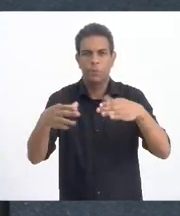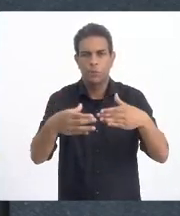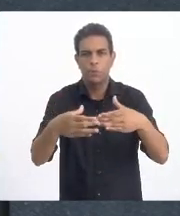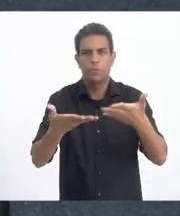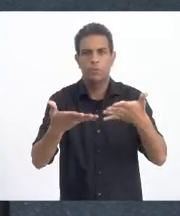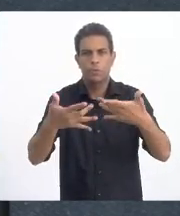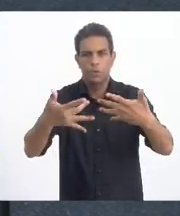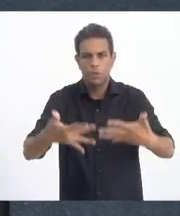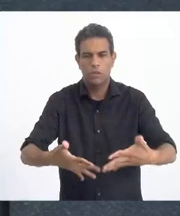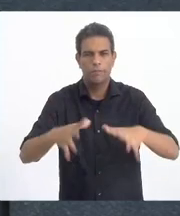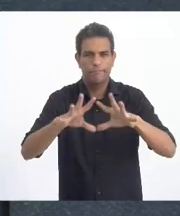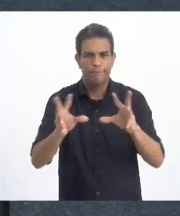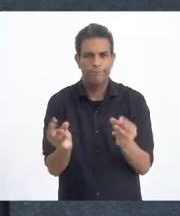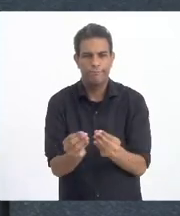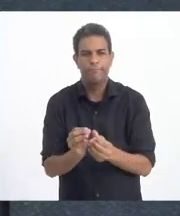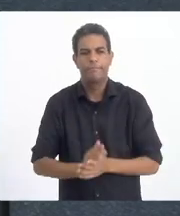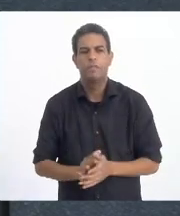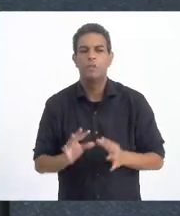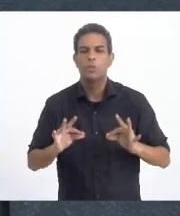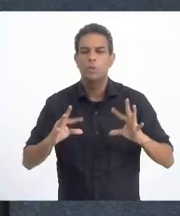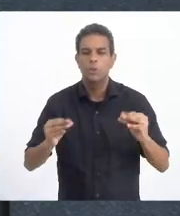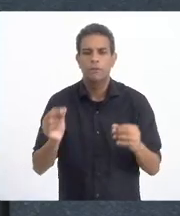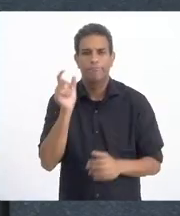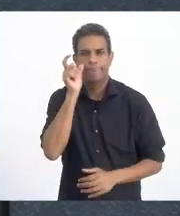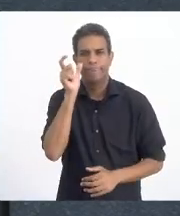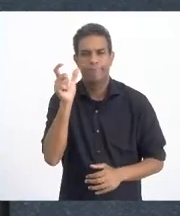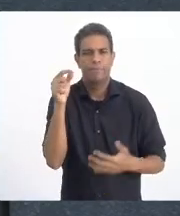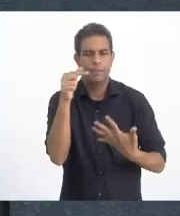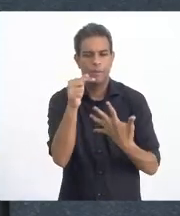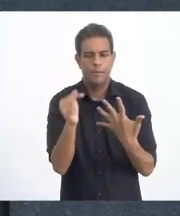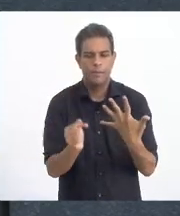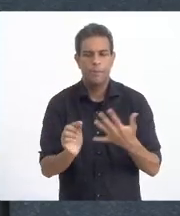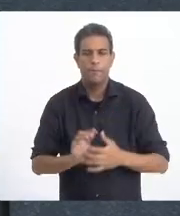para esclarecimentos, e a todos os interessados presentes.